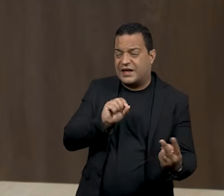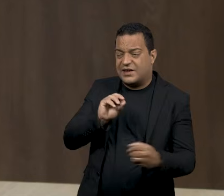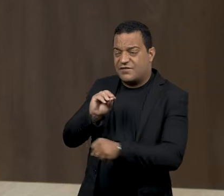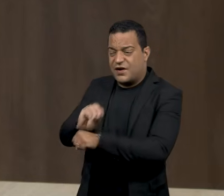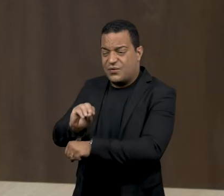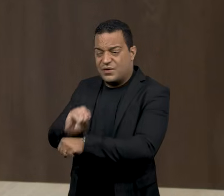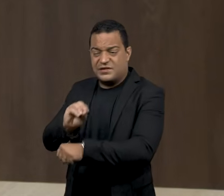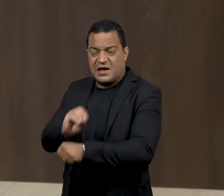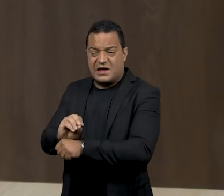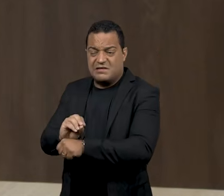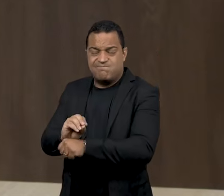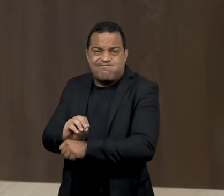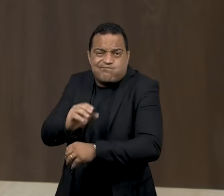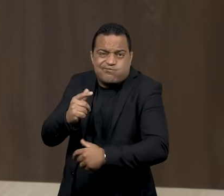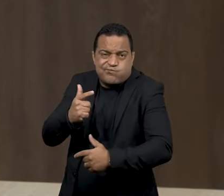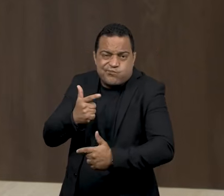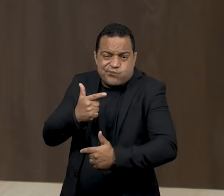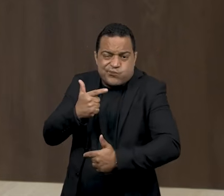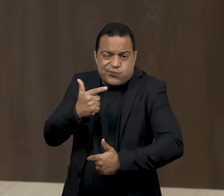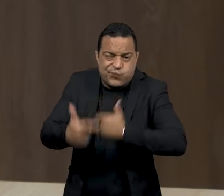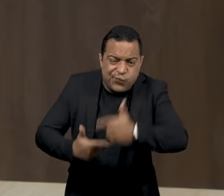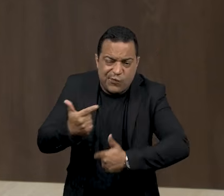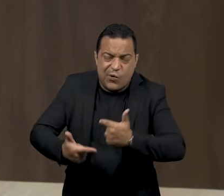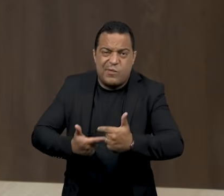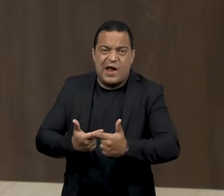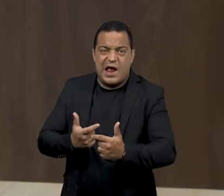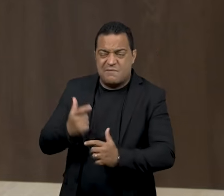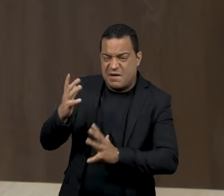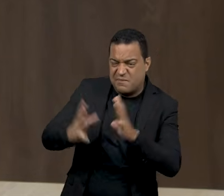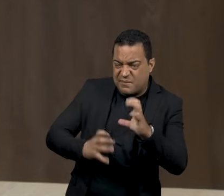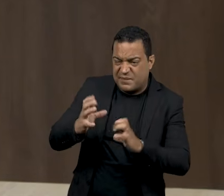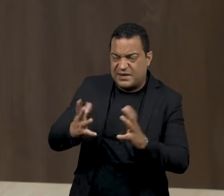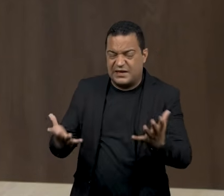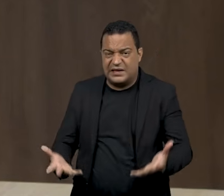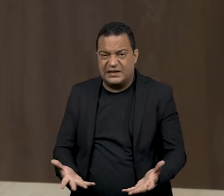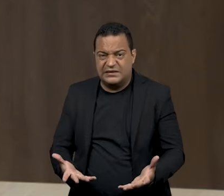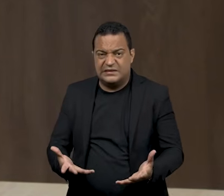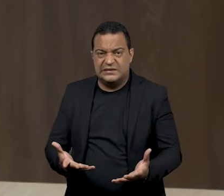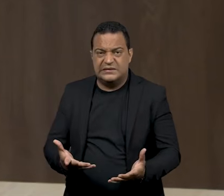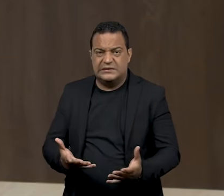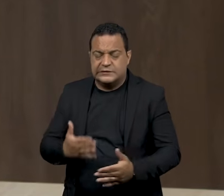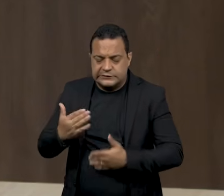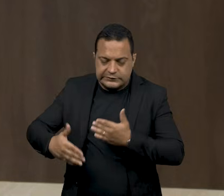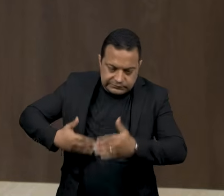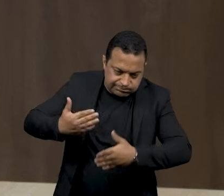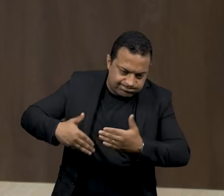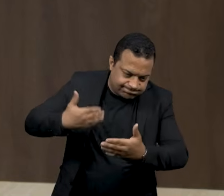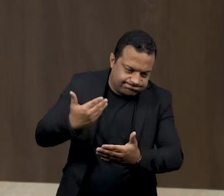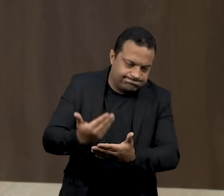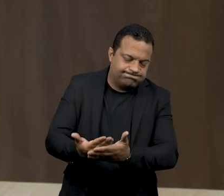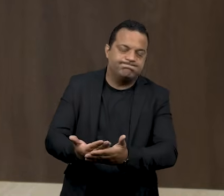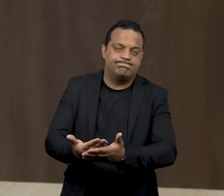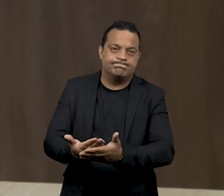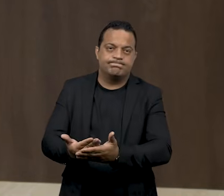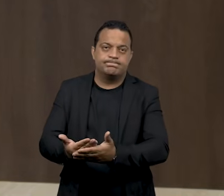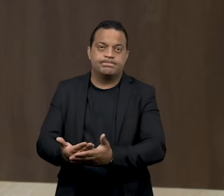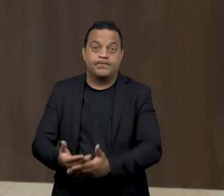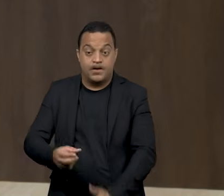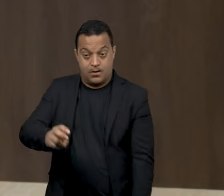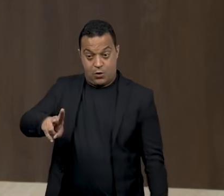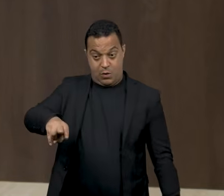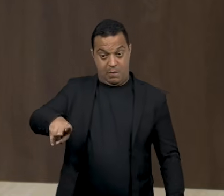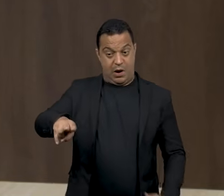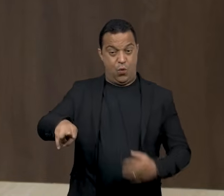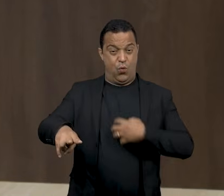não se entendem para cuidar daqueles que amaram a vida toda, que cuidaram deles e etc. E o texto que nós lemos sobre